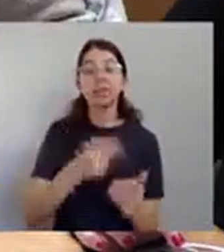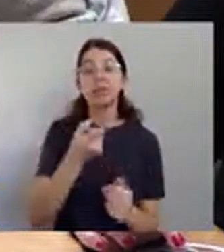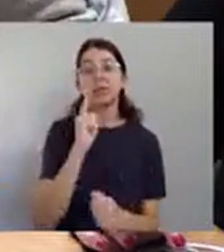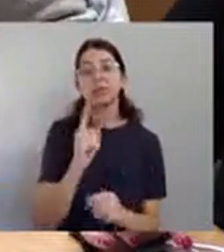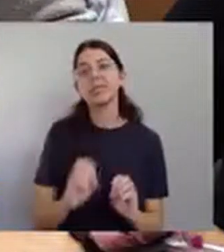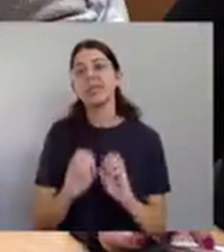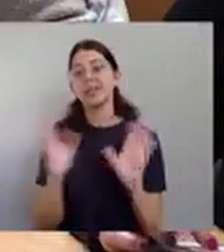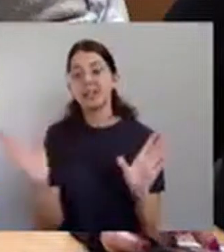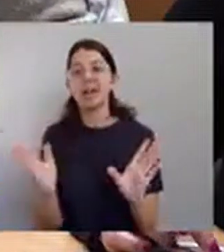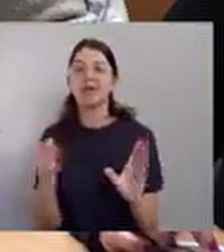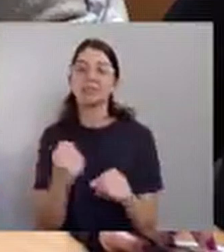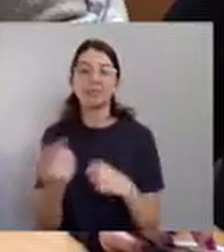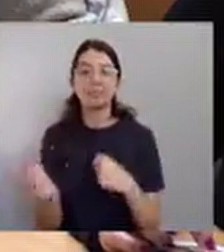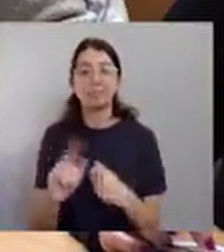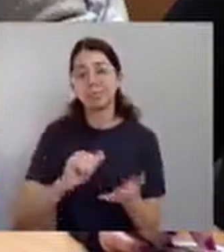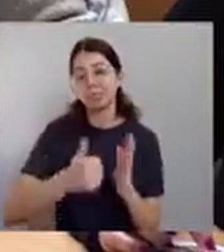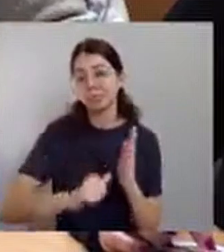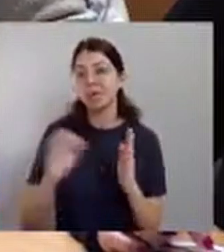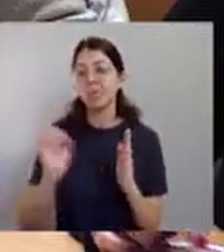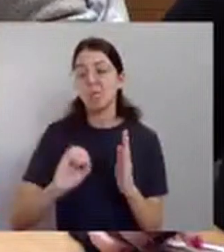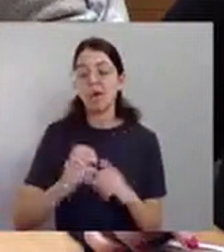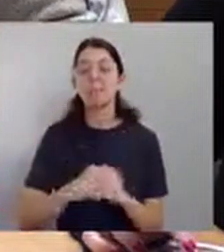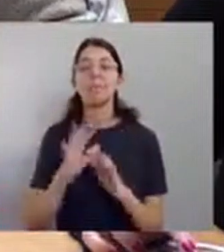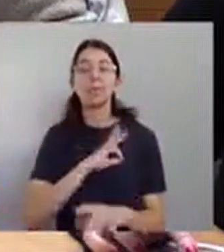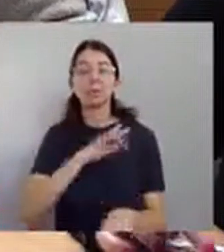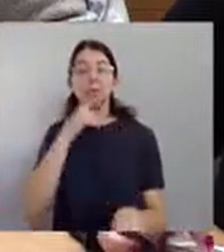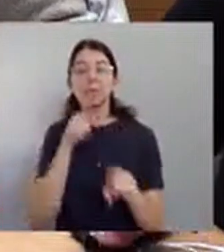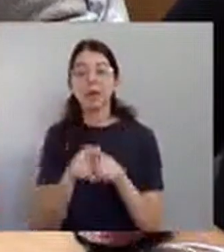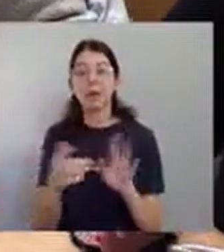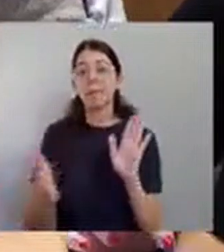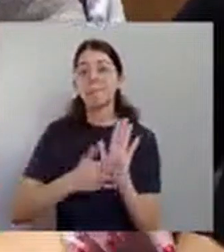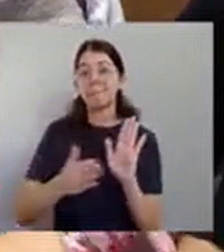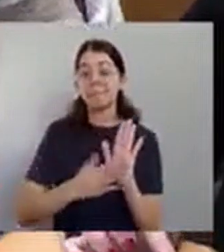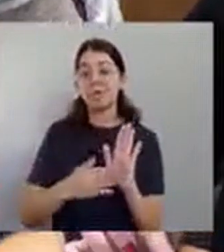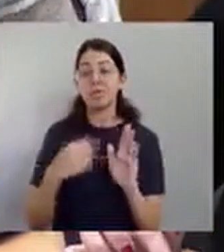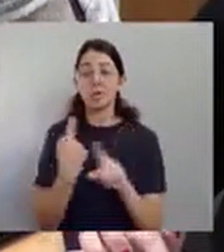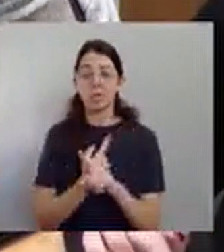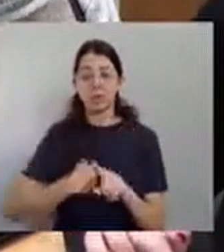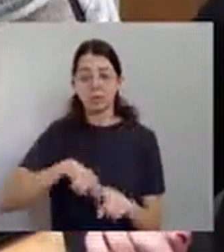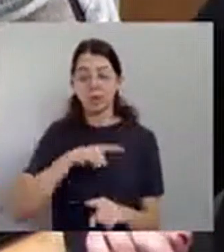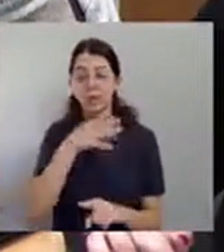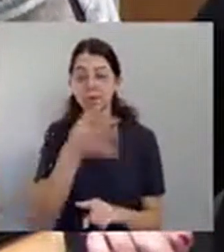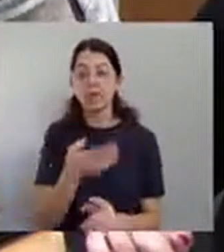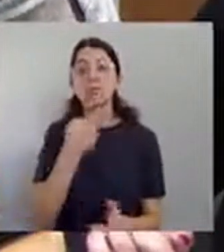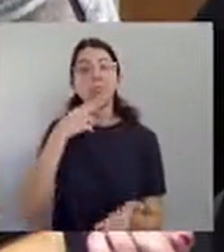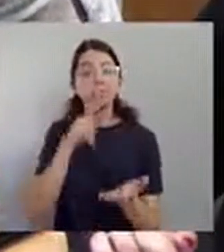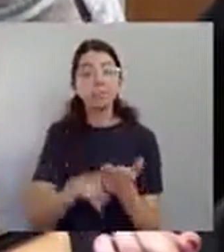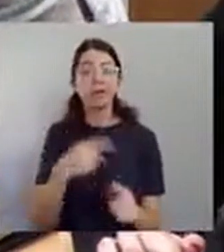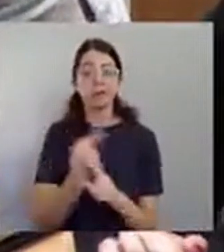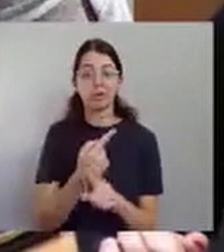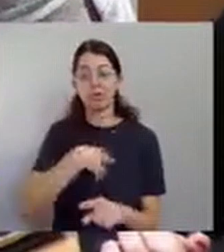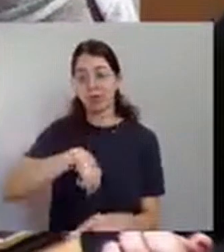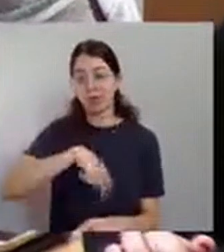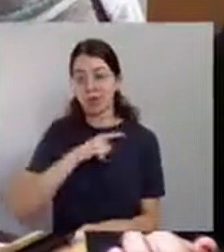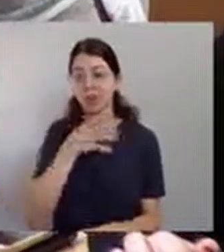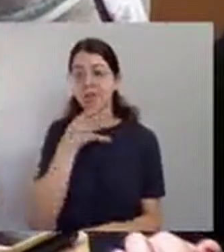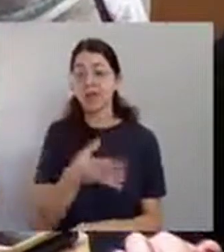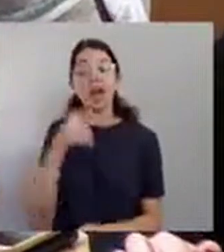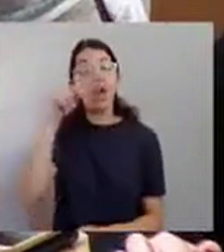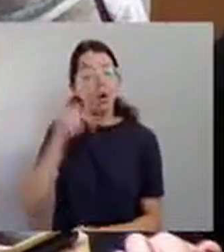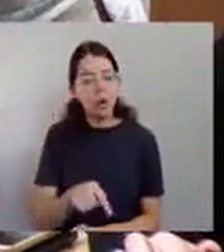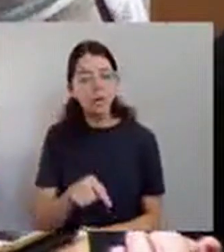feita. Sr. Deputado, a prova do que dizemos e a verdade do que dizemos é que ainda hoje, na